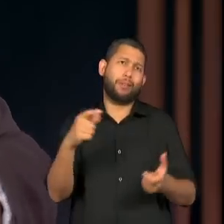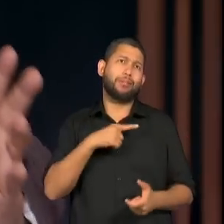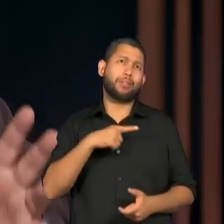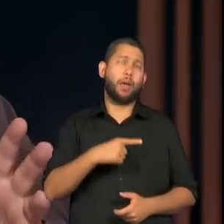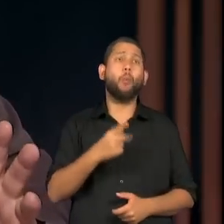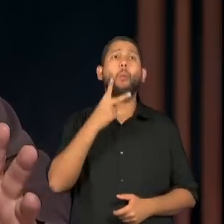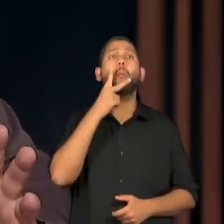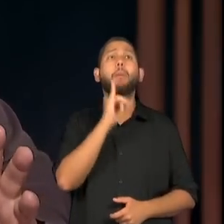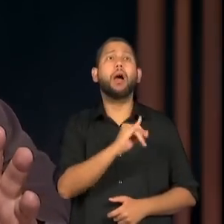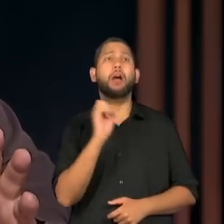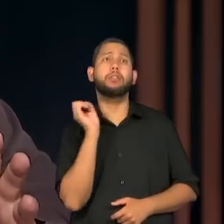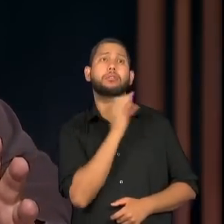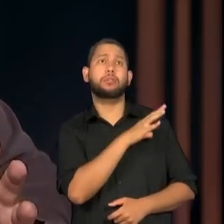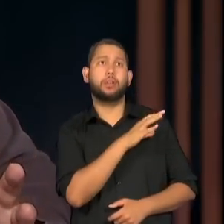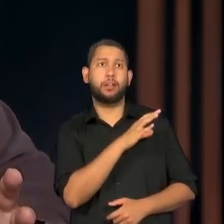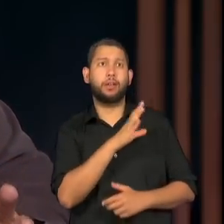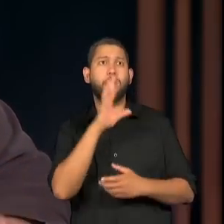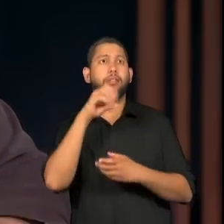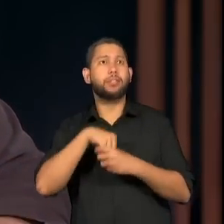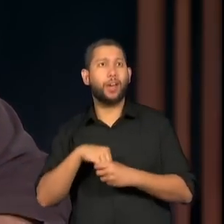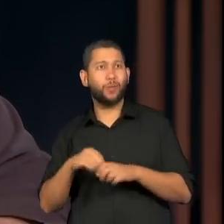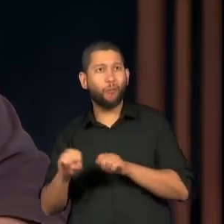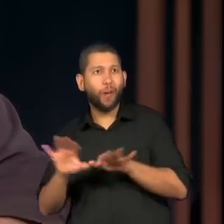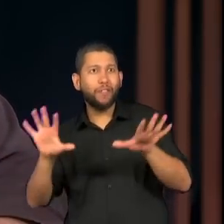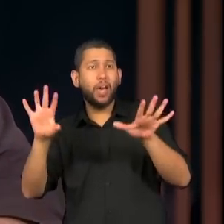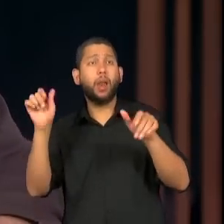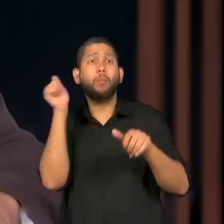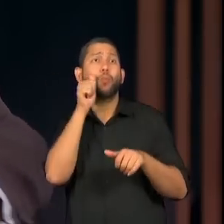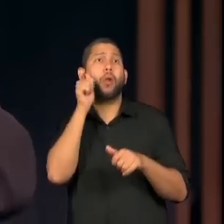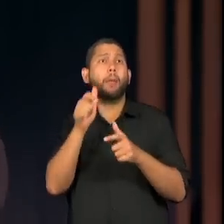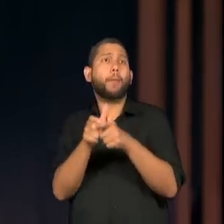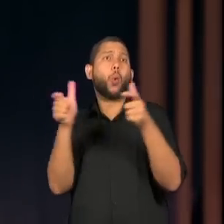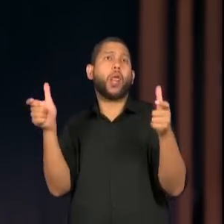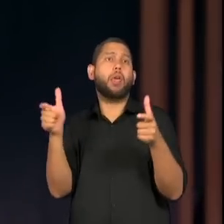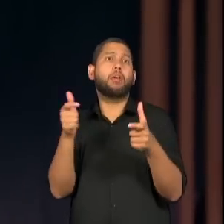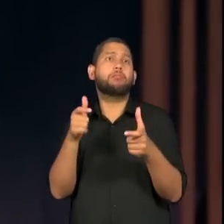pai nem está presente, né, nas favelas brasileiras. Uhum. O que que isso